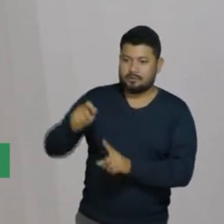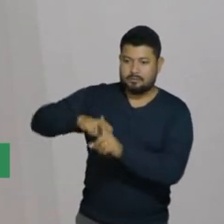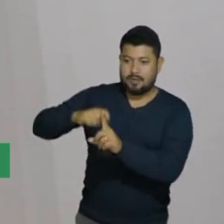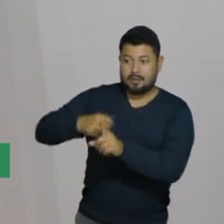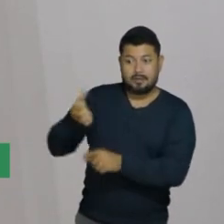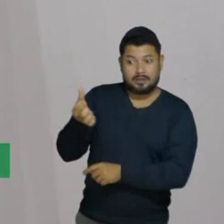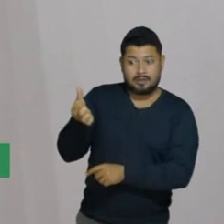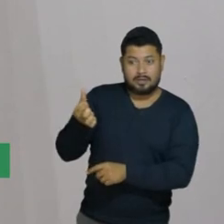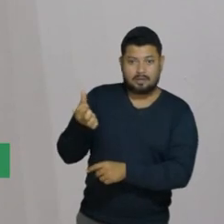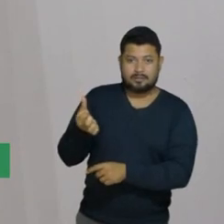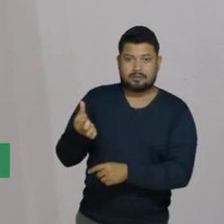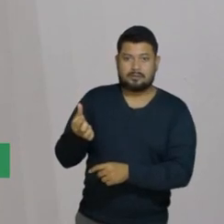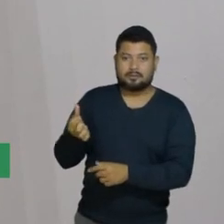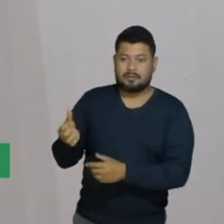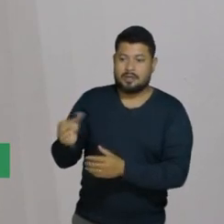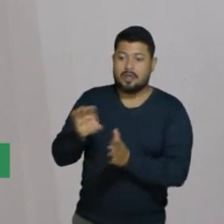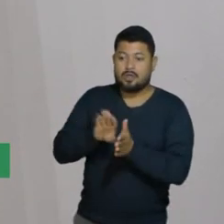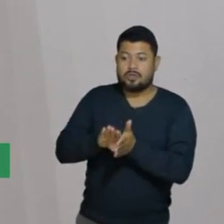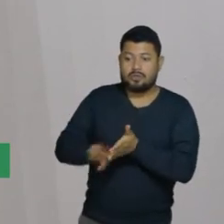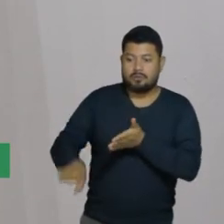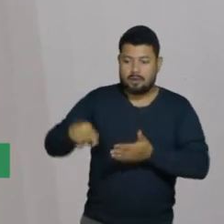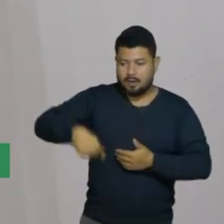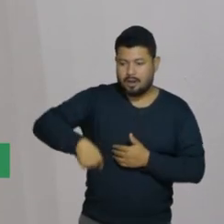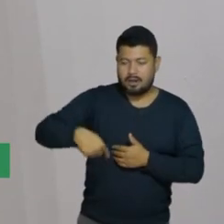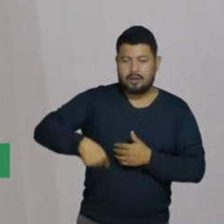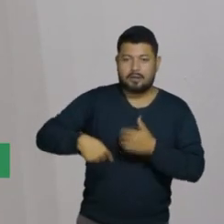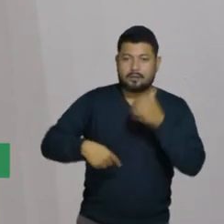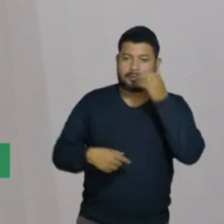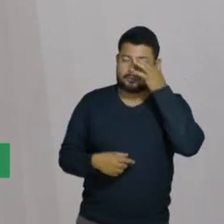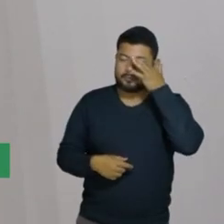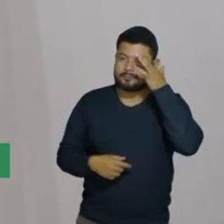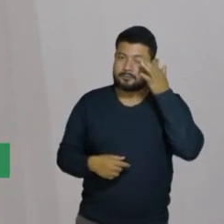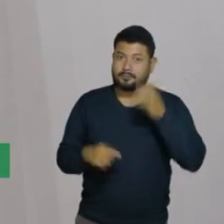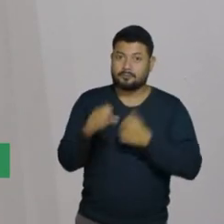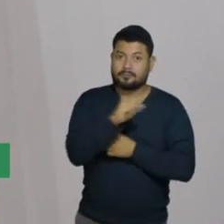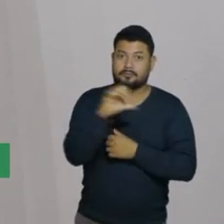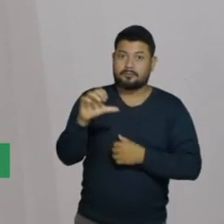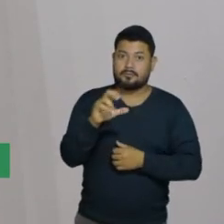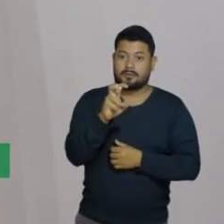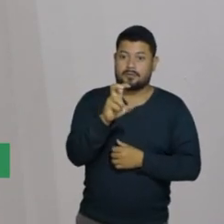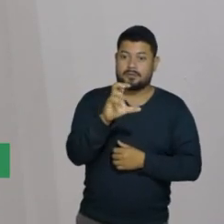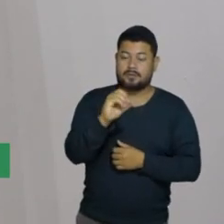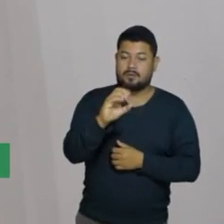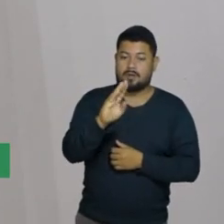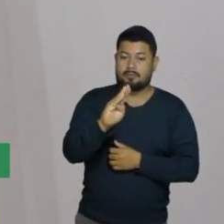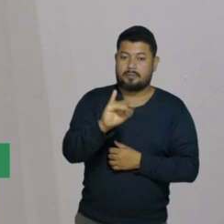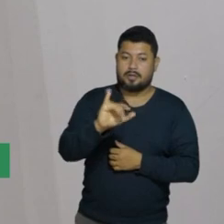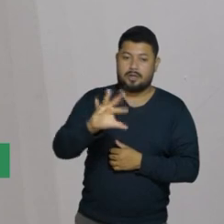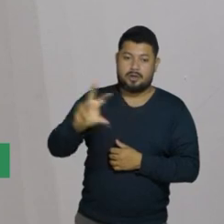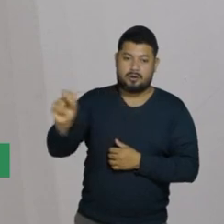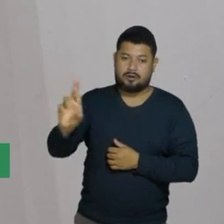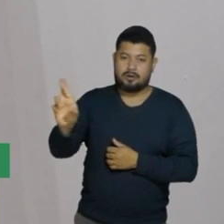sobraria nos cofres do Estado de Santa Catarina 50 bilhões de reais.